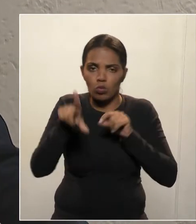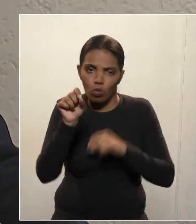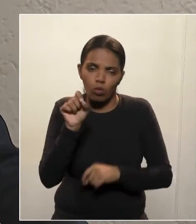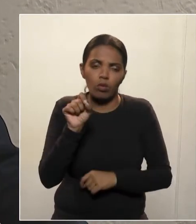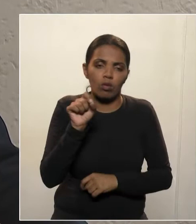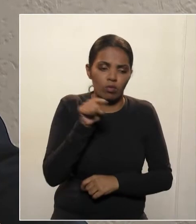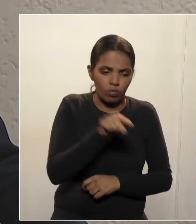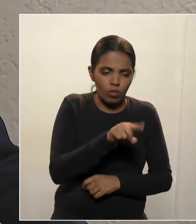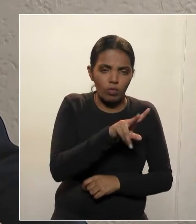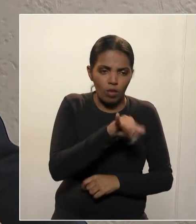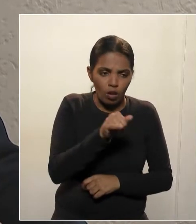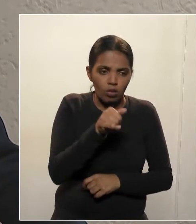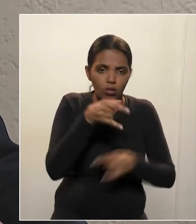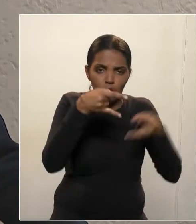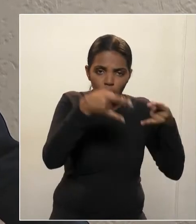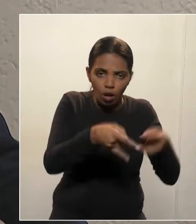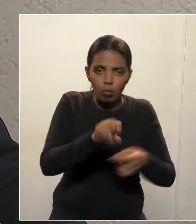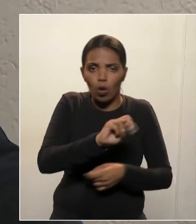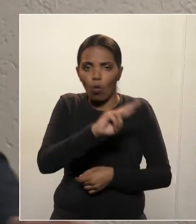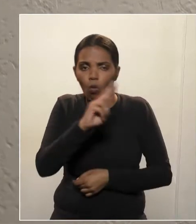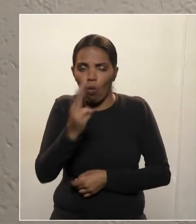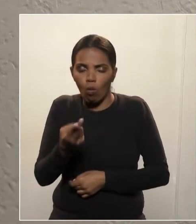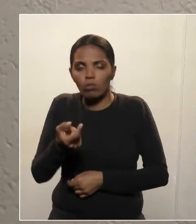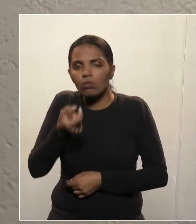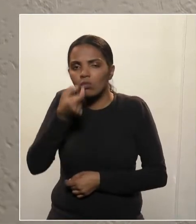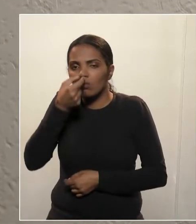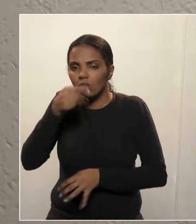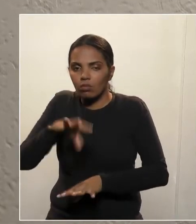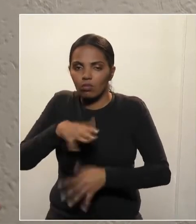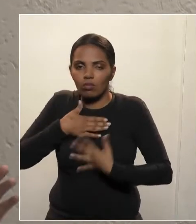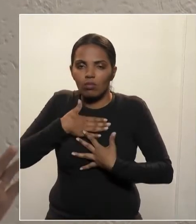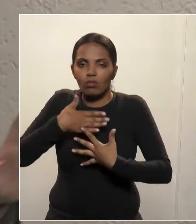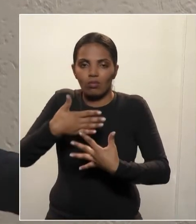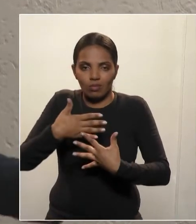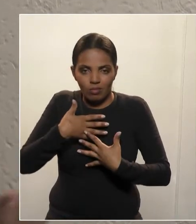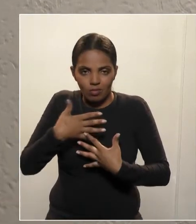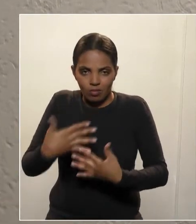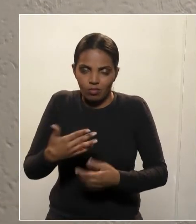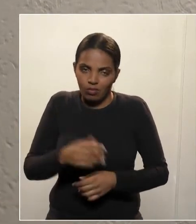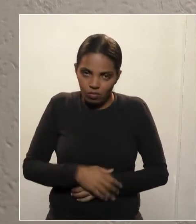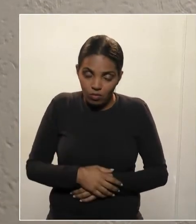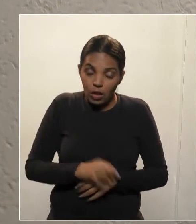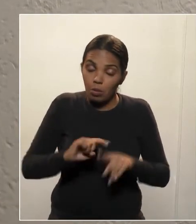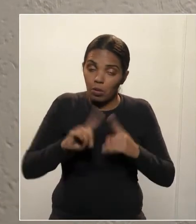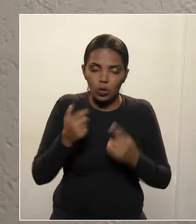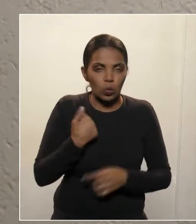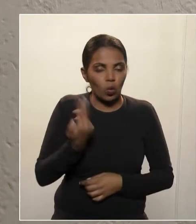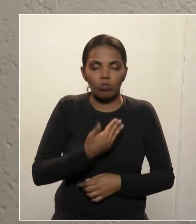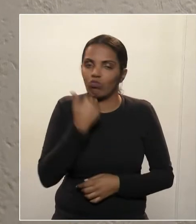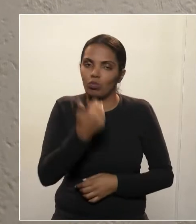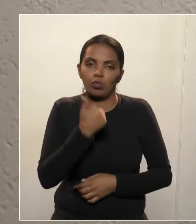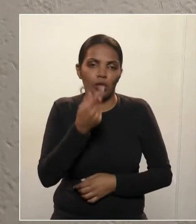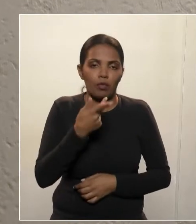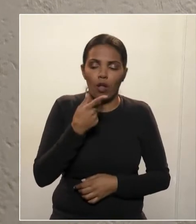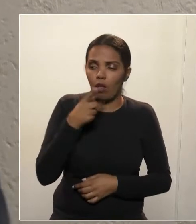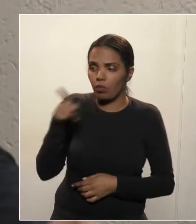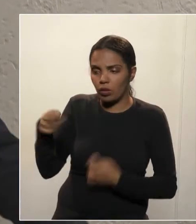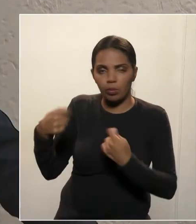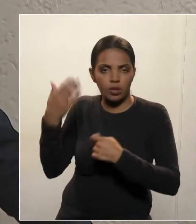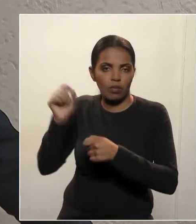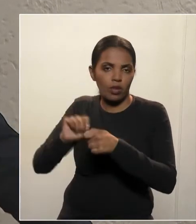leito ou respirador. Na parte financeira, a gente também não adianta falar só o que os outros podem fazer. Nós também